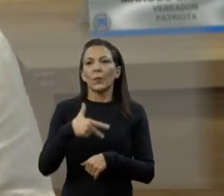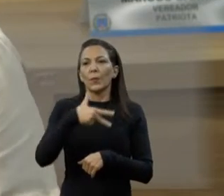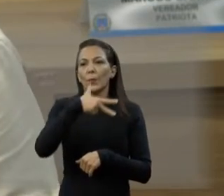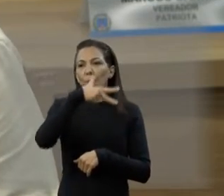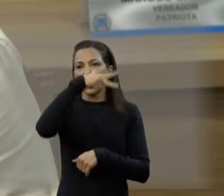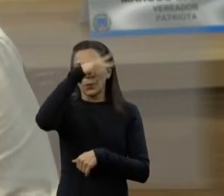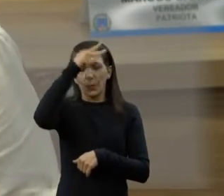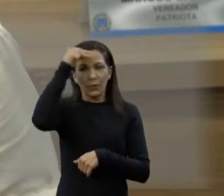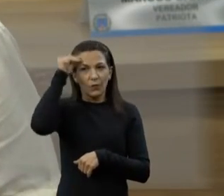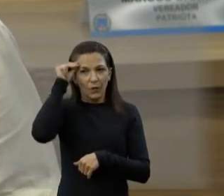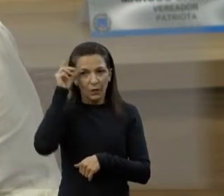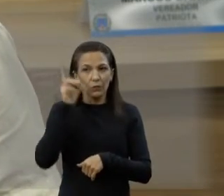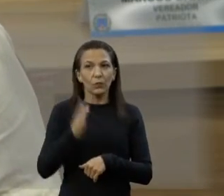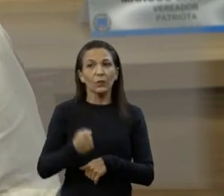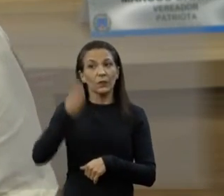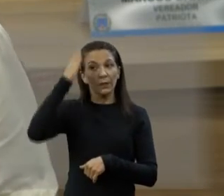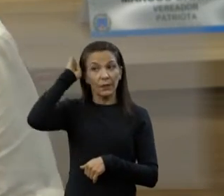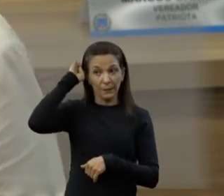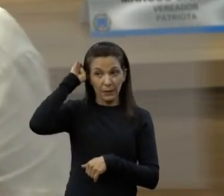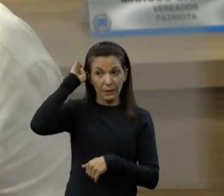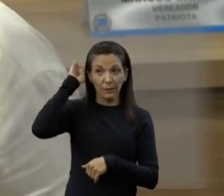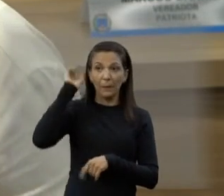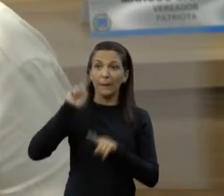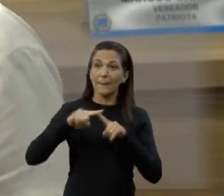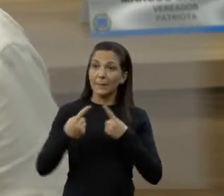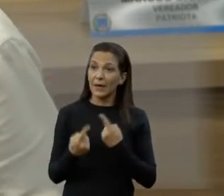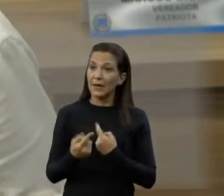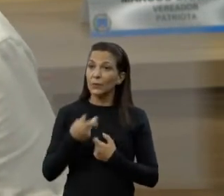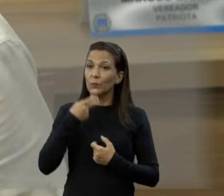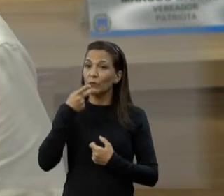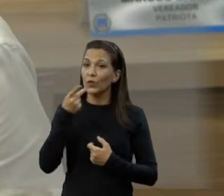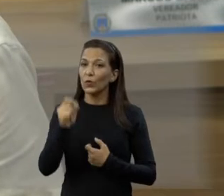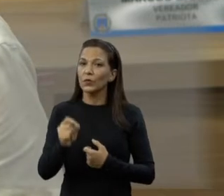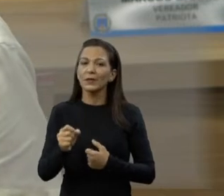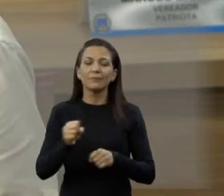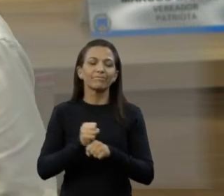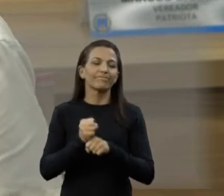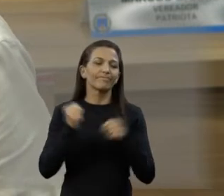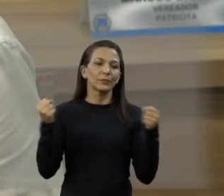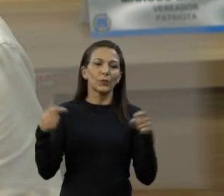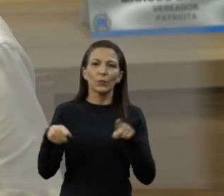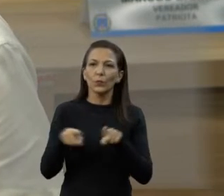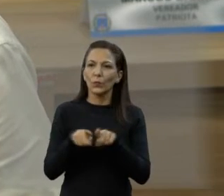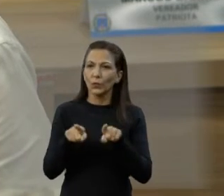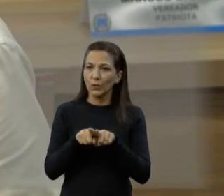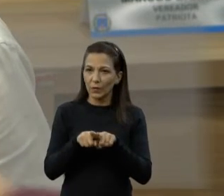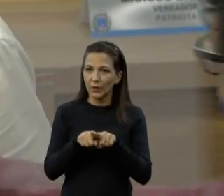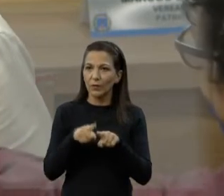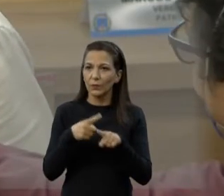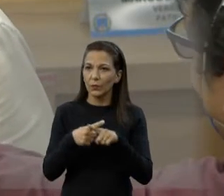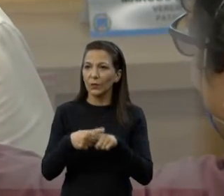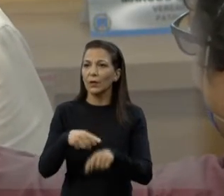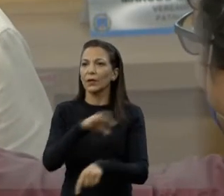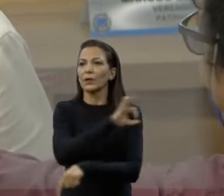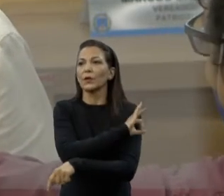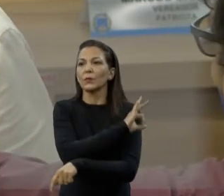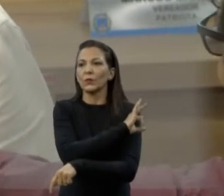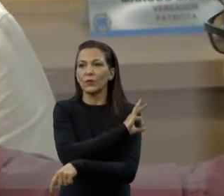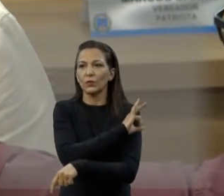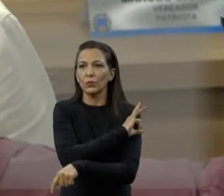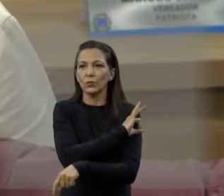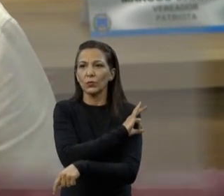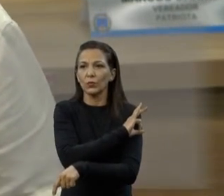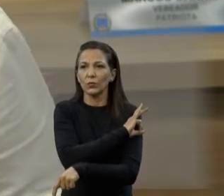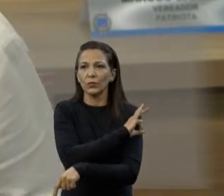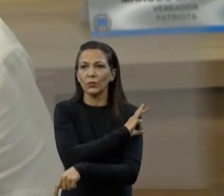programa título O Brasil mas o Damião me disse da impossibilidade uma vez que a prefeitura não teria valores para bancar despesas